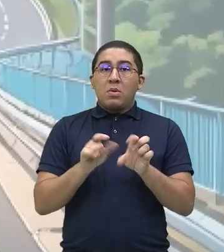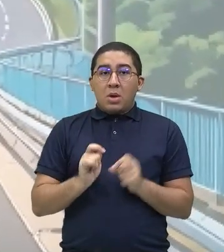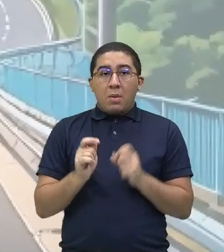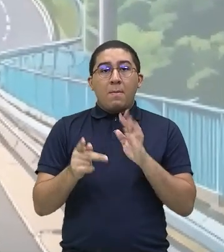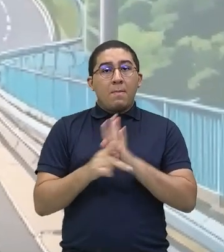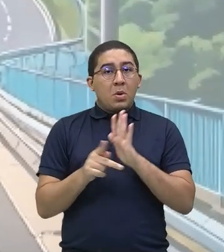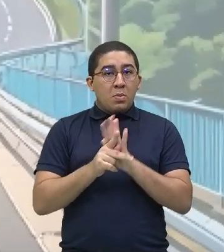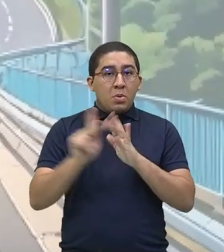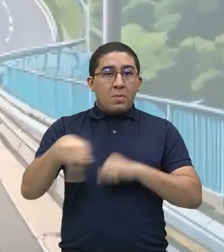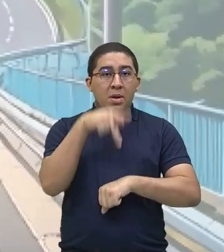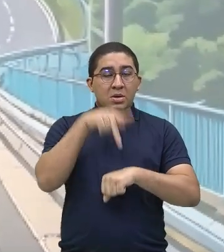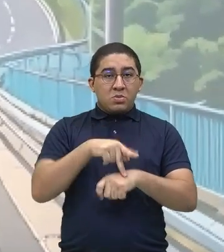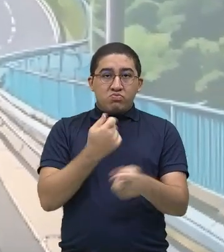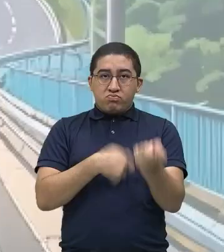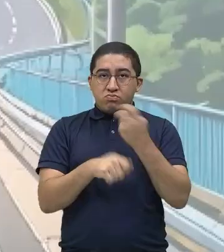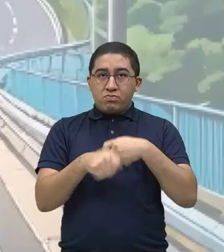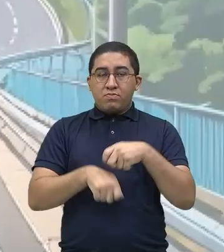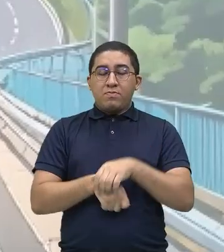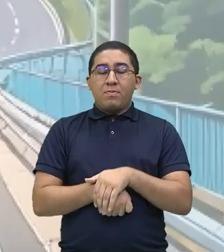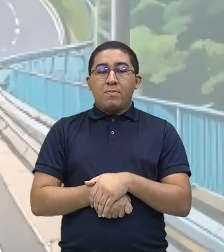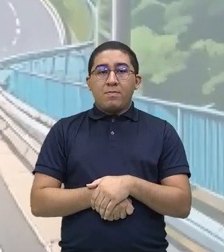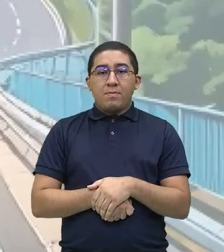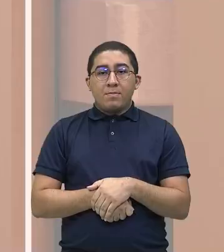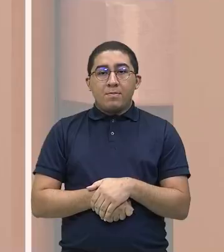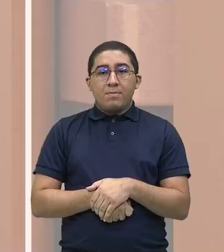do país.